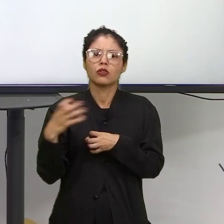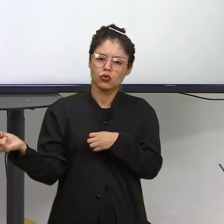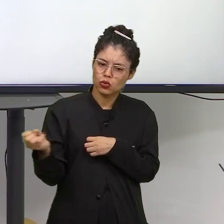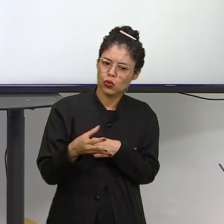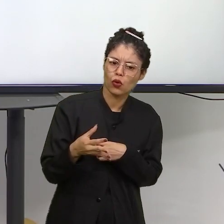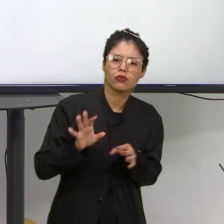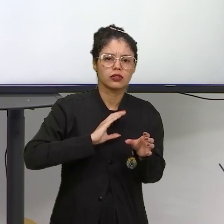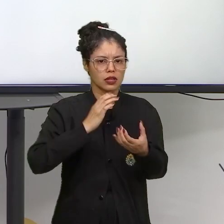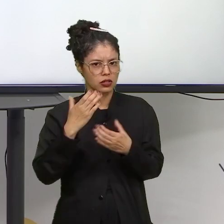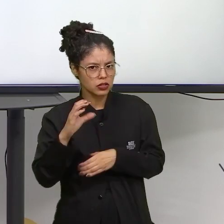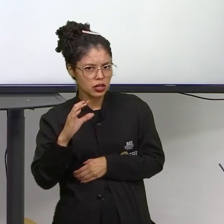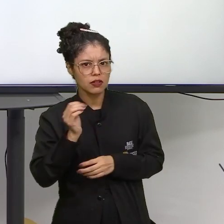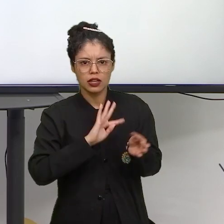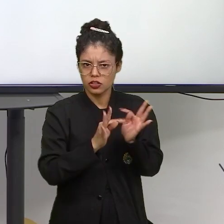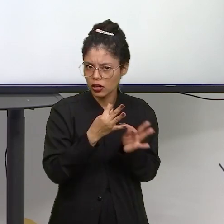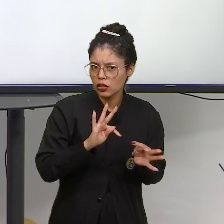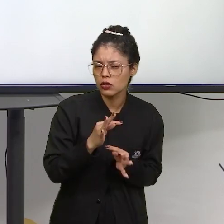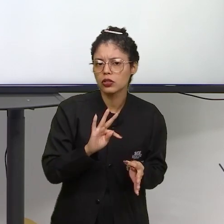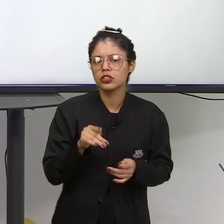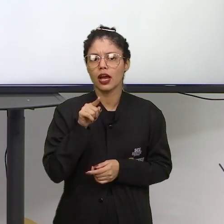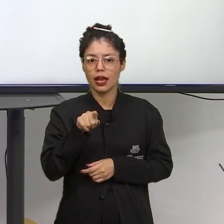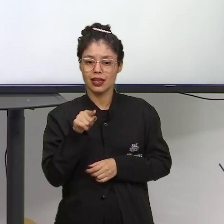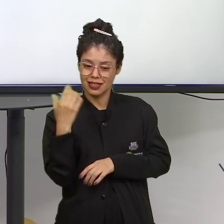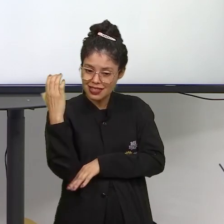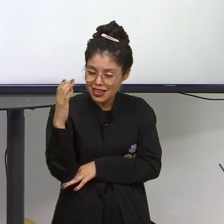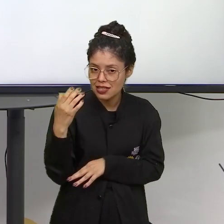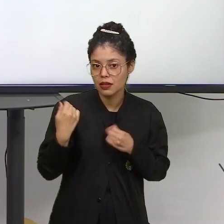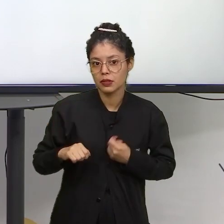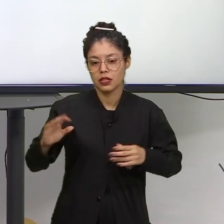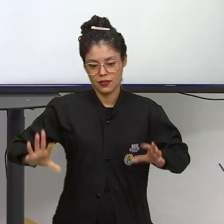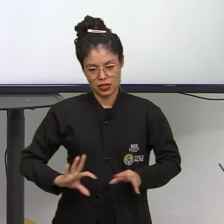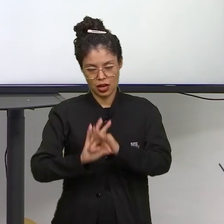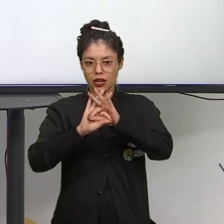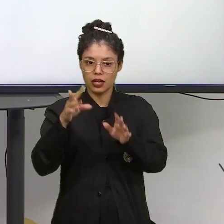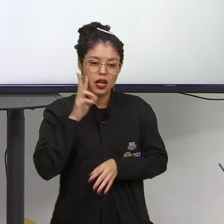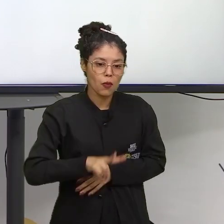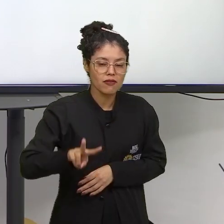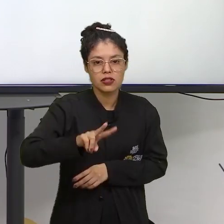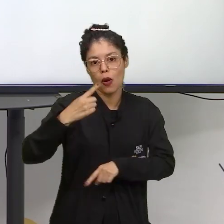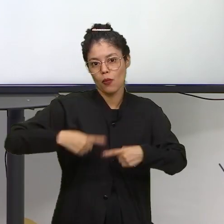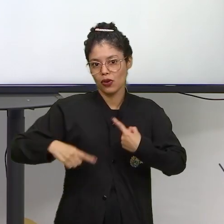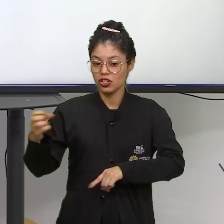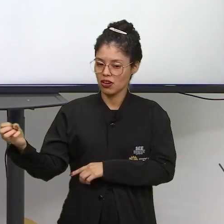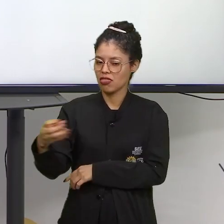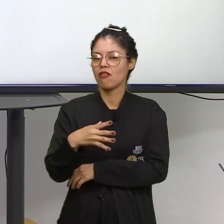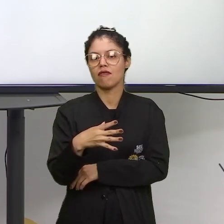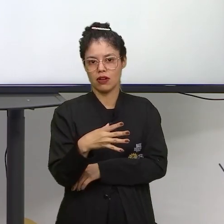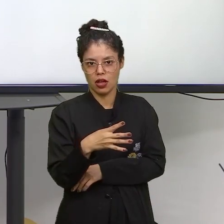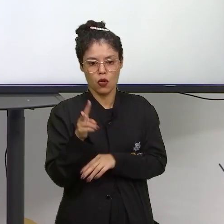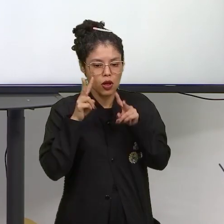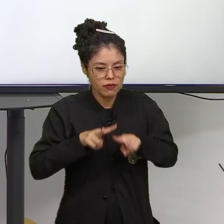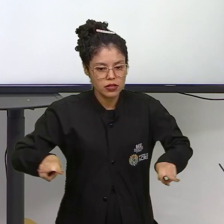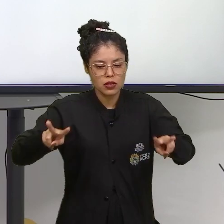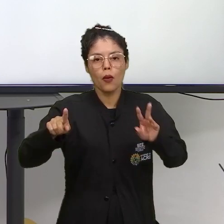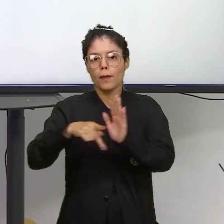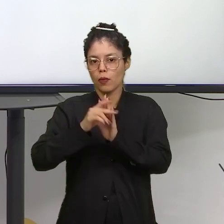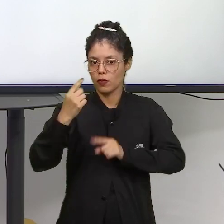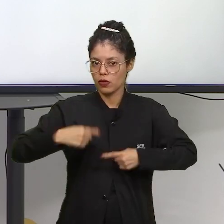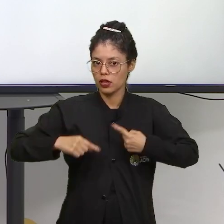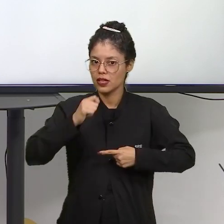renovação científica, essa ciência vai estar ligada a uma visão política nova. Qual é essa visão política?